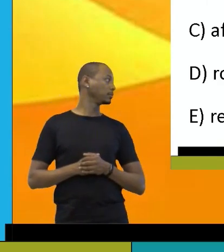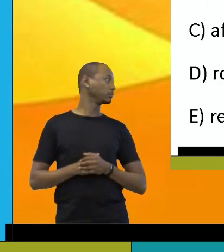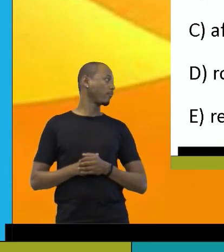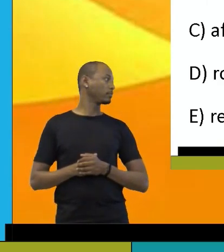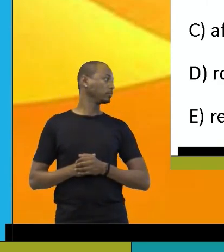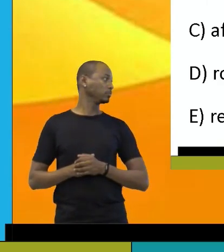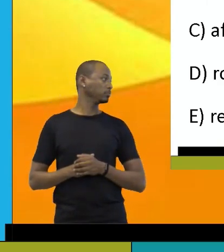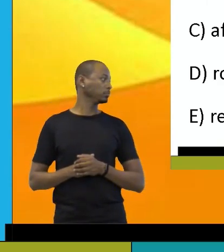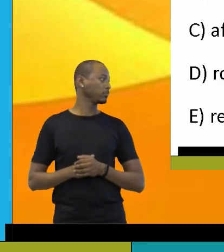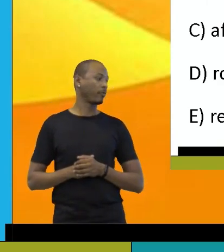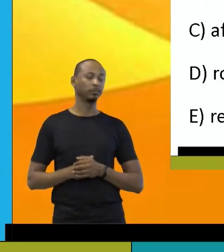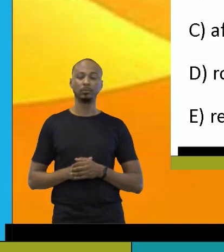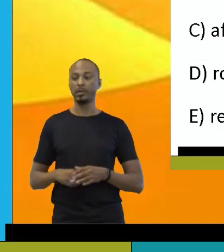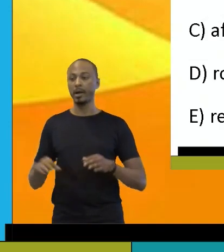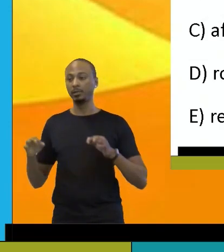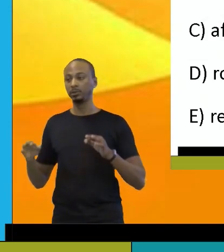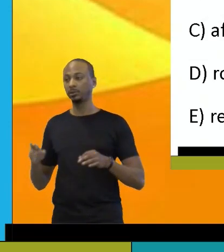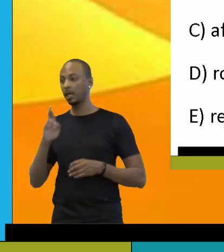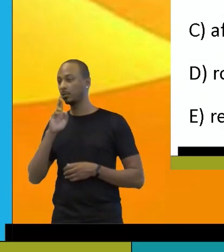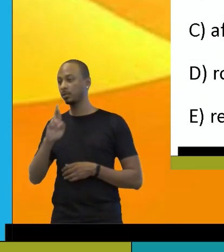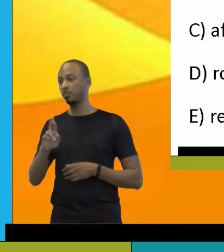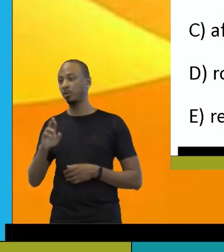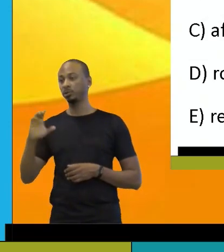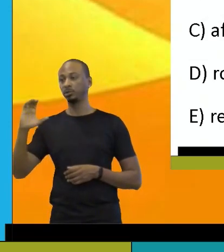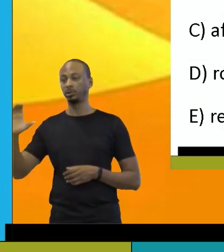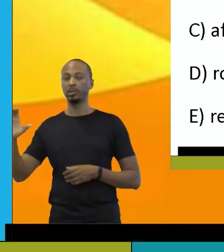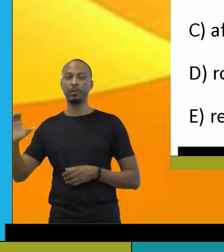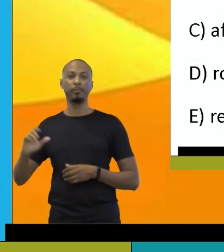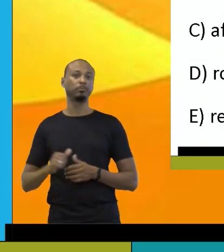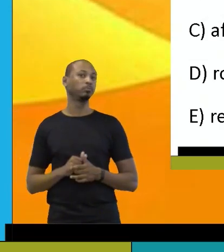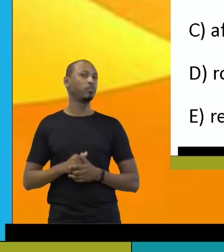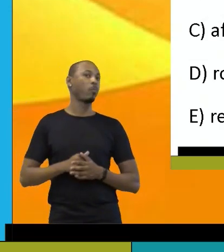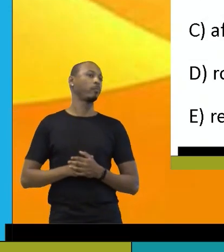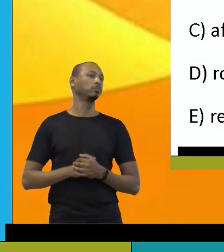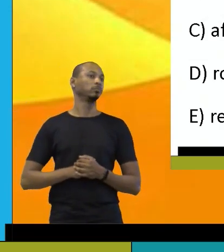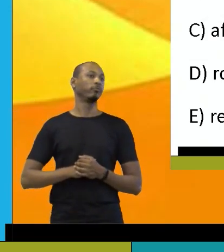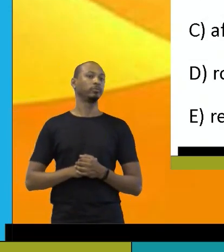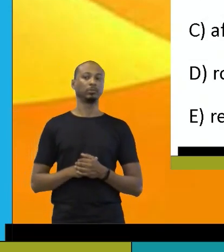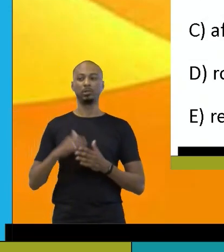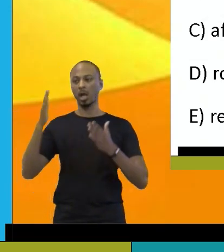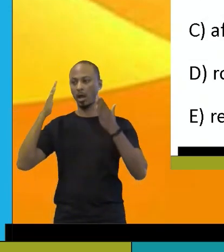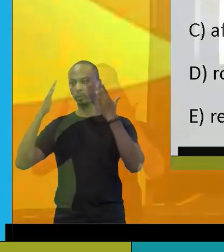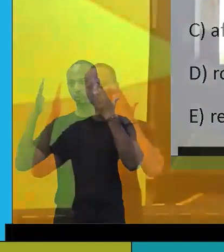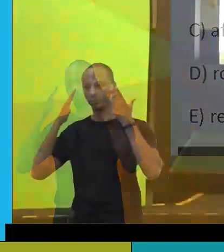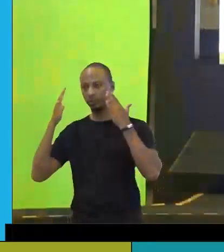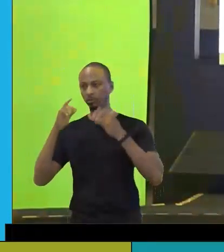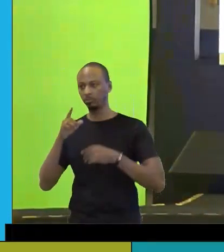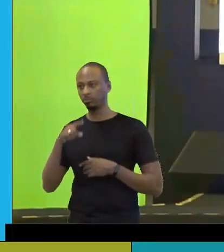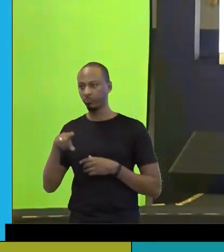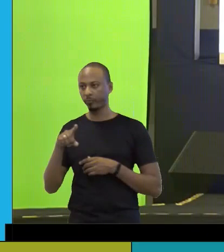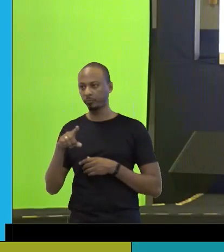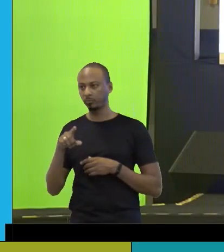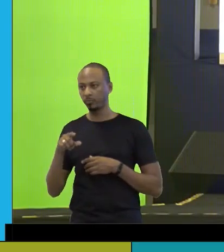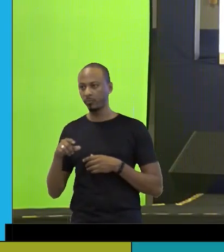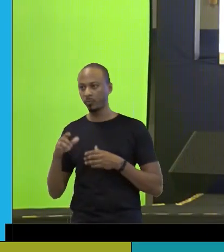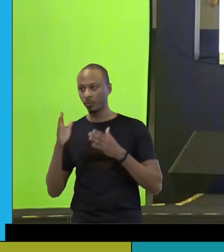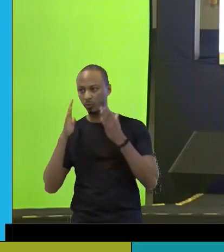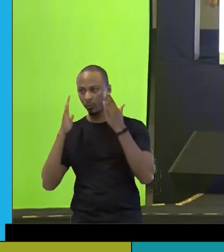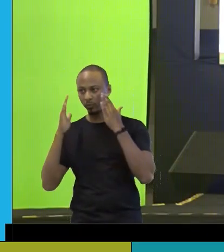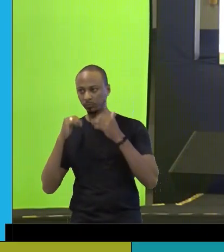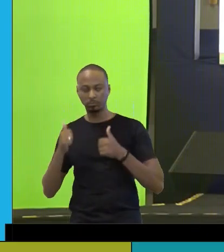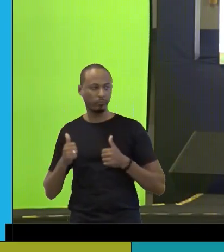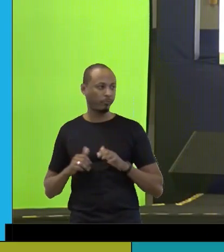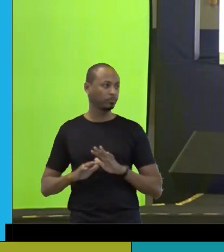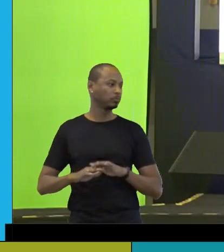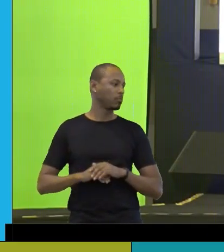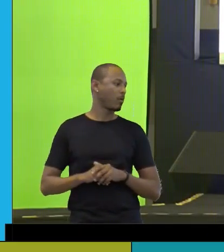errado, o item certo é o item C. Alguma pergunta, gente? Alguma dúvida? Não? Vamos